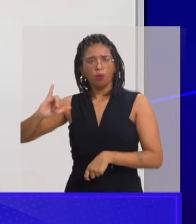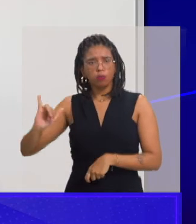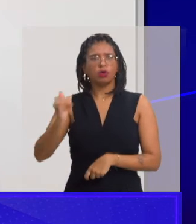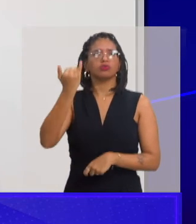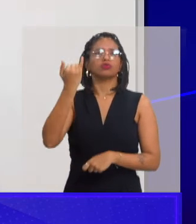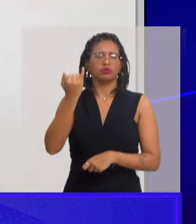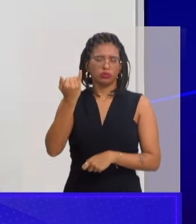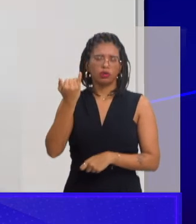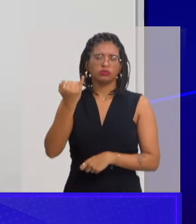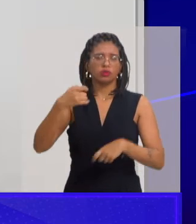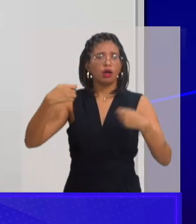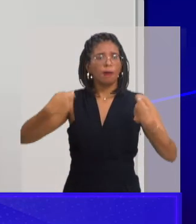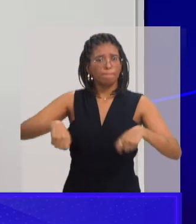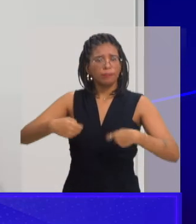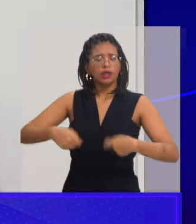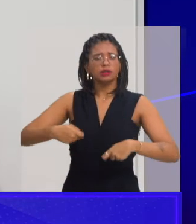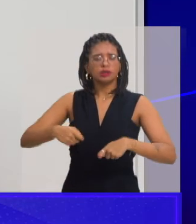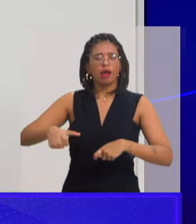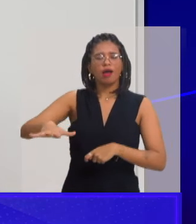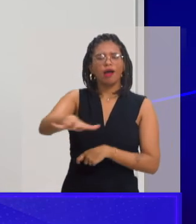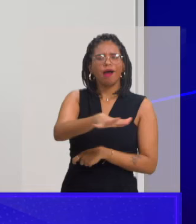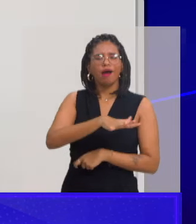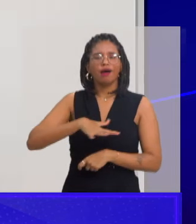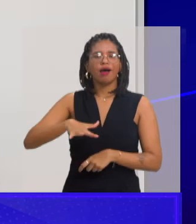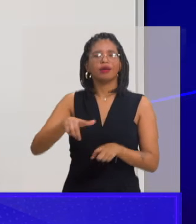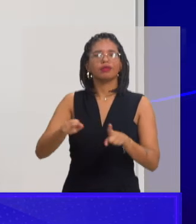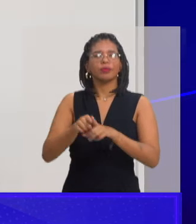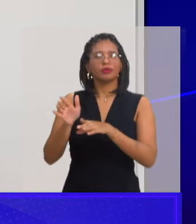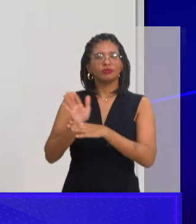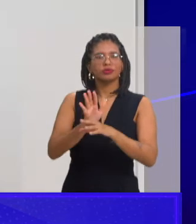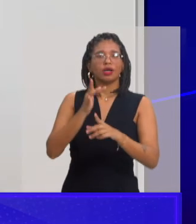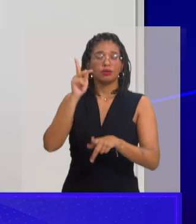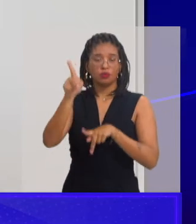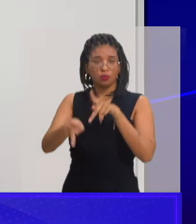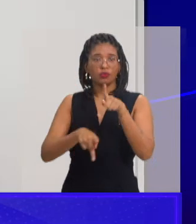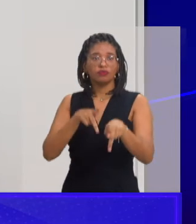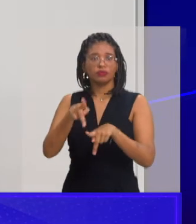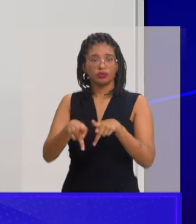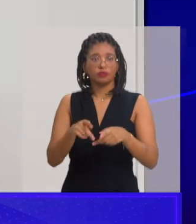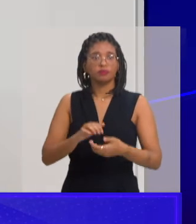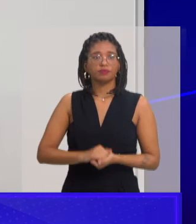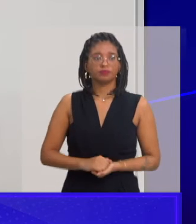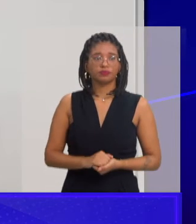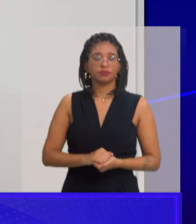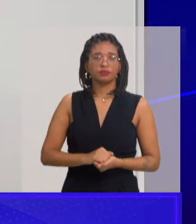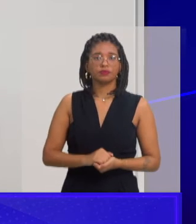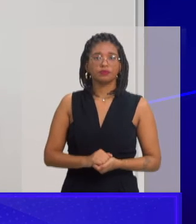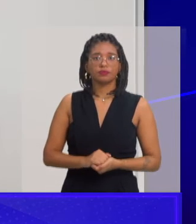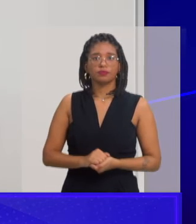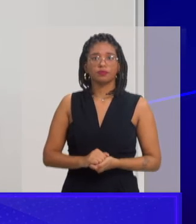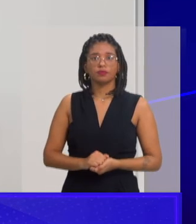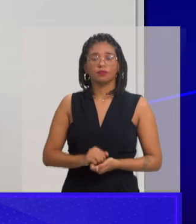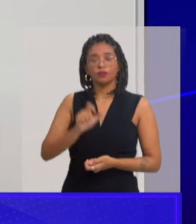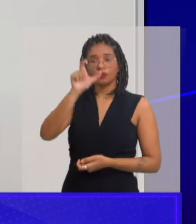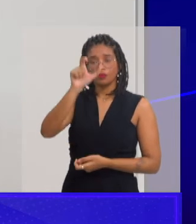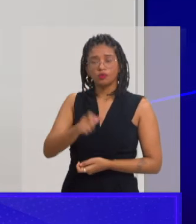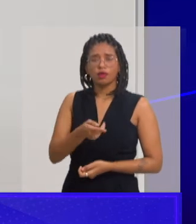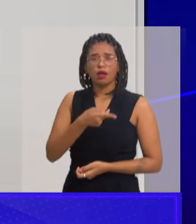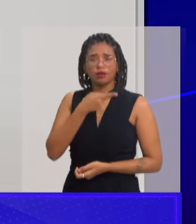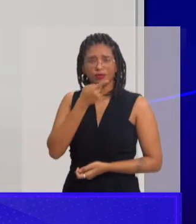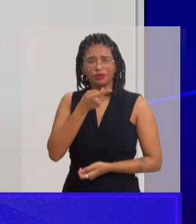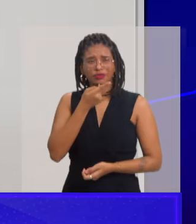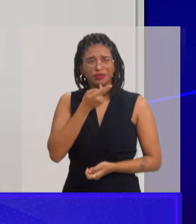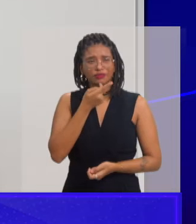social, que quer ocupar a cidade, que quer ocupar os espaços com oportunidades, é otimizar e oportunizar